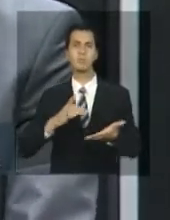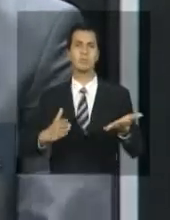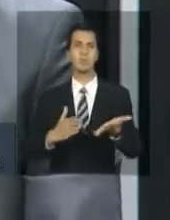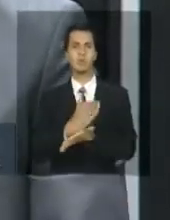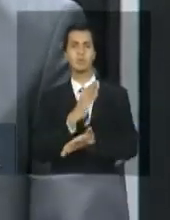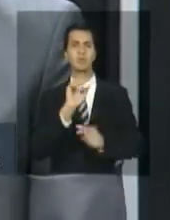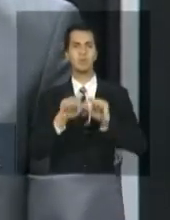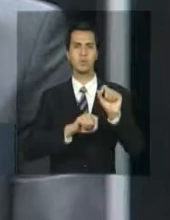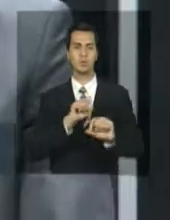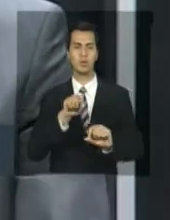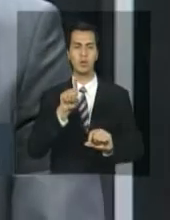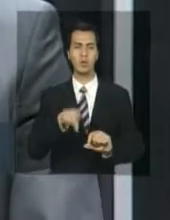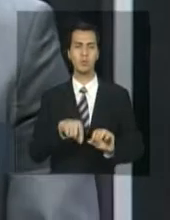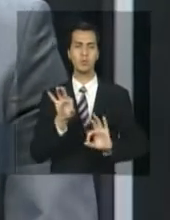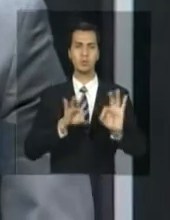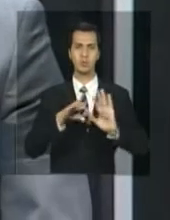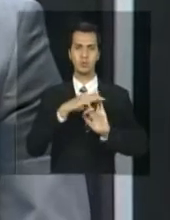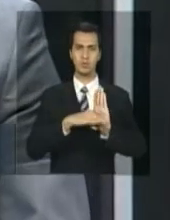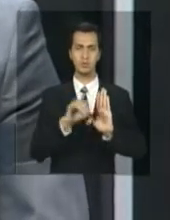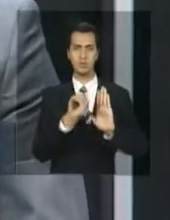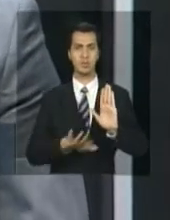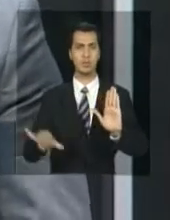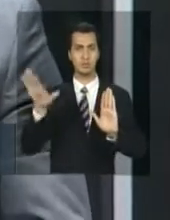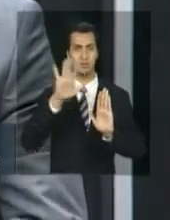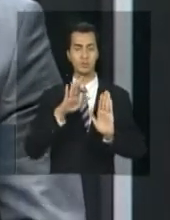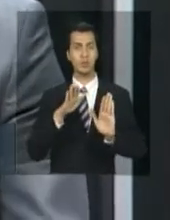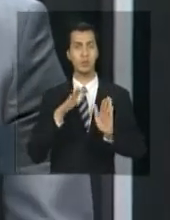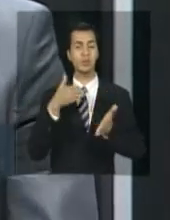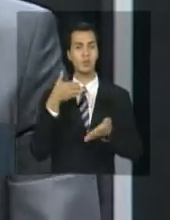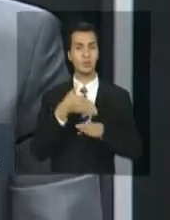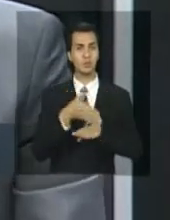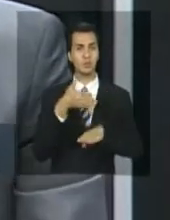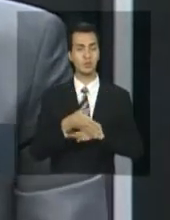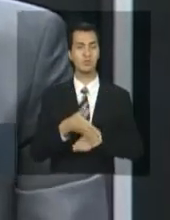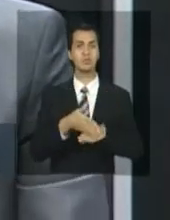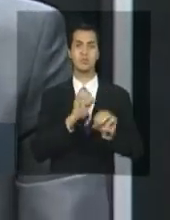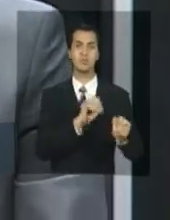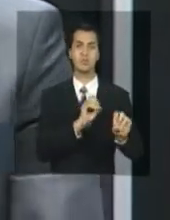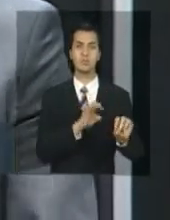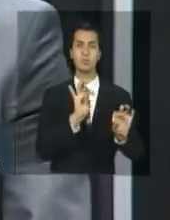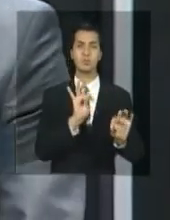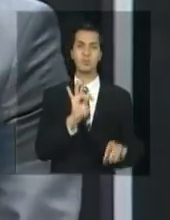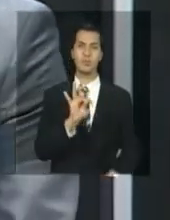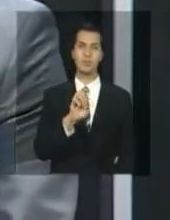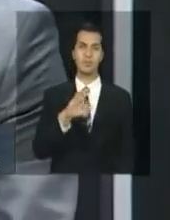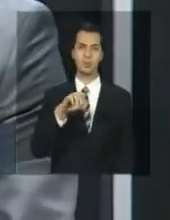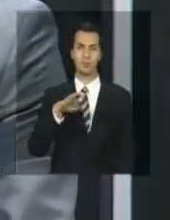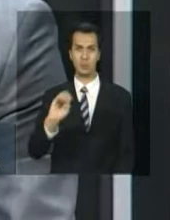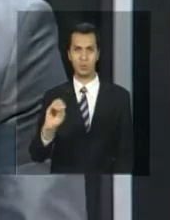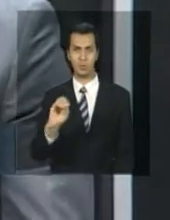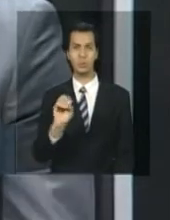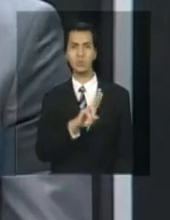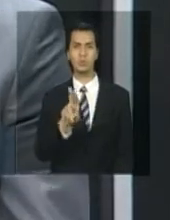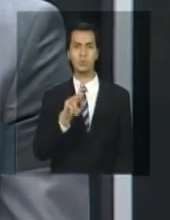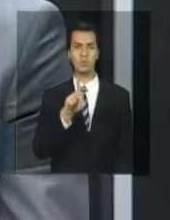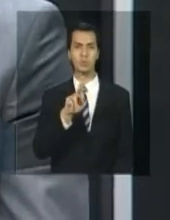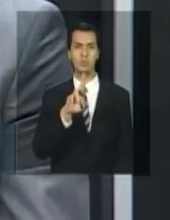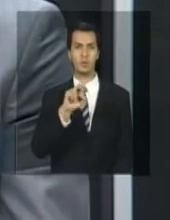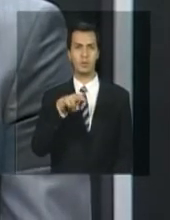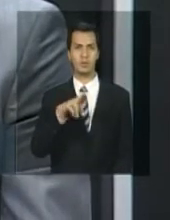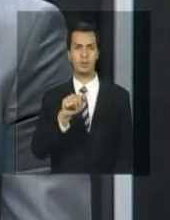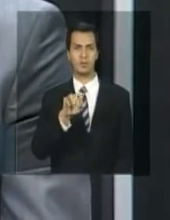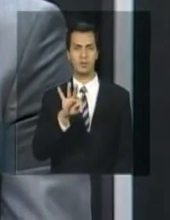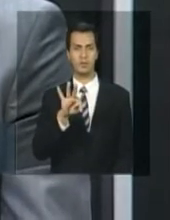de Acesso ao Ensino Técnico e ao Emprego, Pronatec, entrou em vigor em outubro